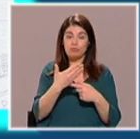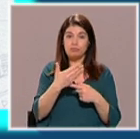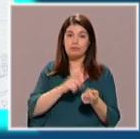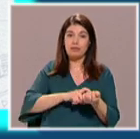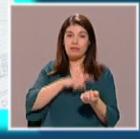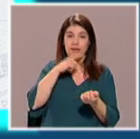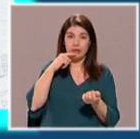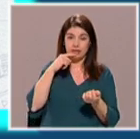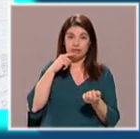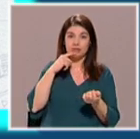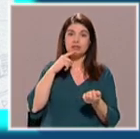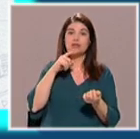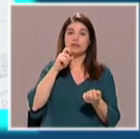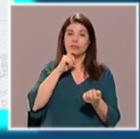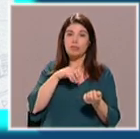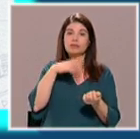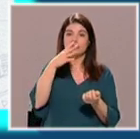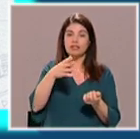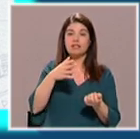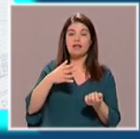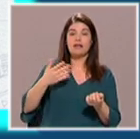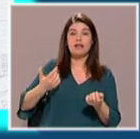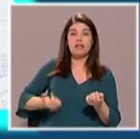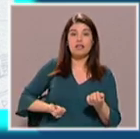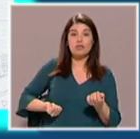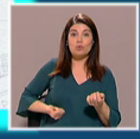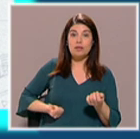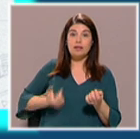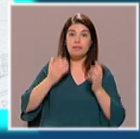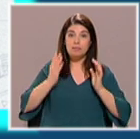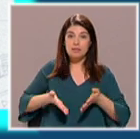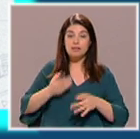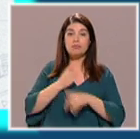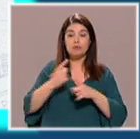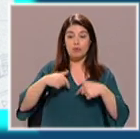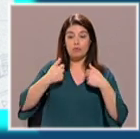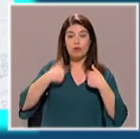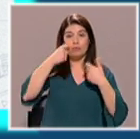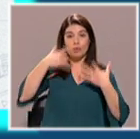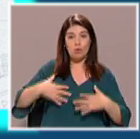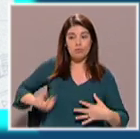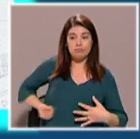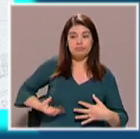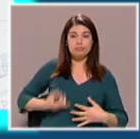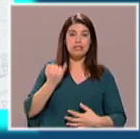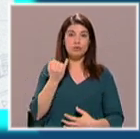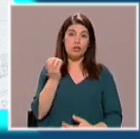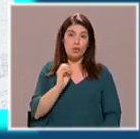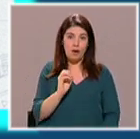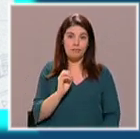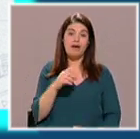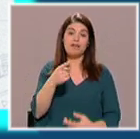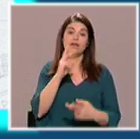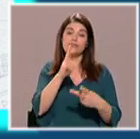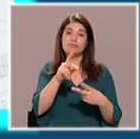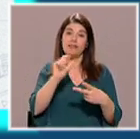ser designada diabetes insulino-dependentes, pelo facto de eles não conseguirem produzir insulina. Logo, esta é falsa. E,